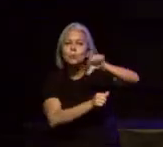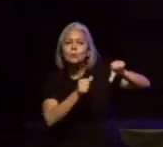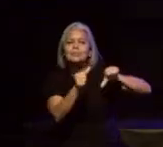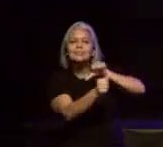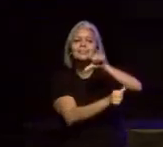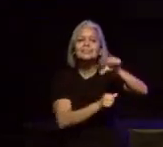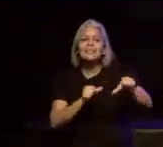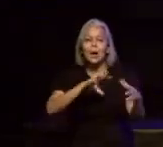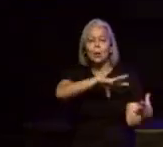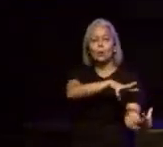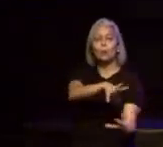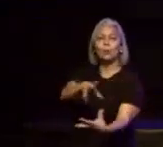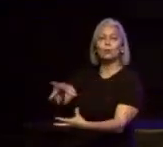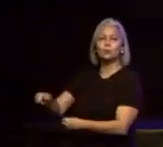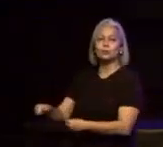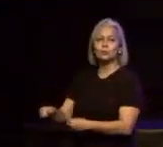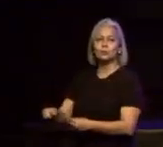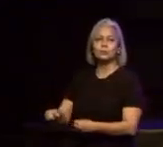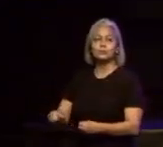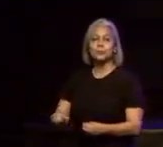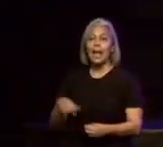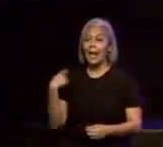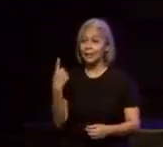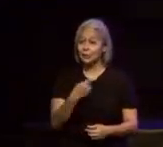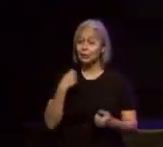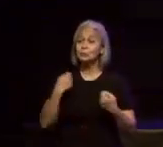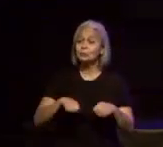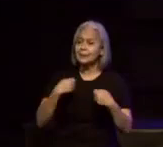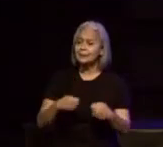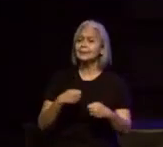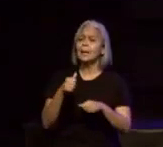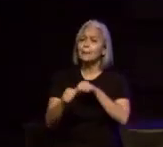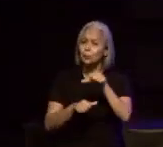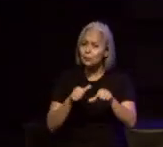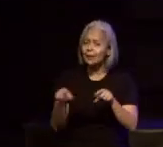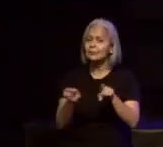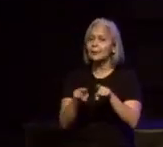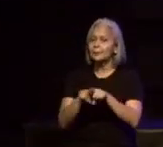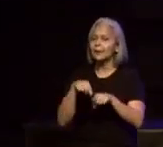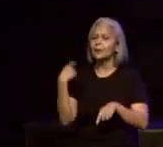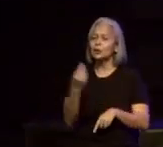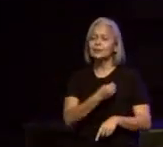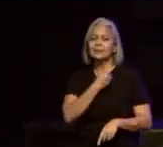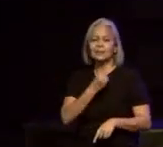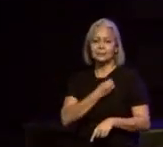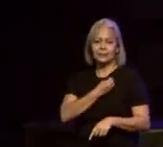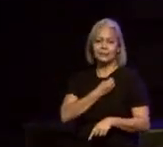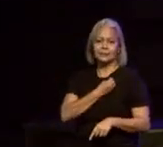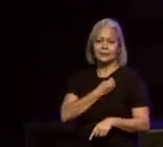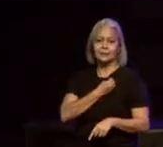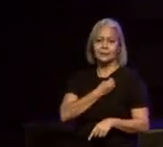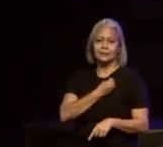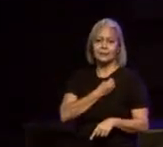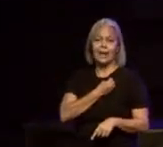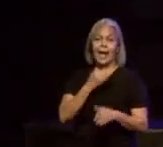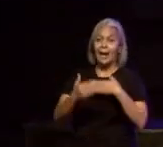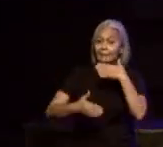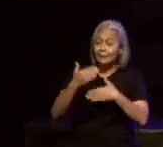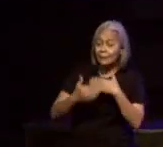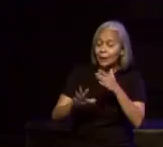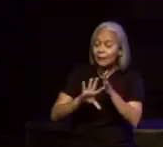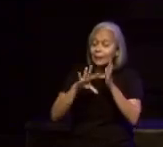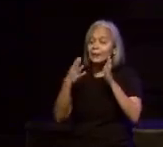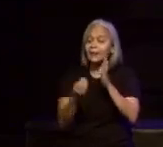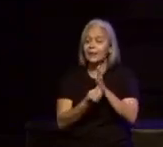para mudar a nossa vida em vários aspectos. Seja só você com você mesmo pessoalmente, a igreja é usada para que isso aconteça,